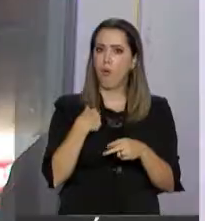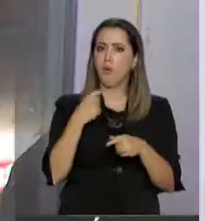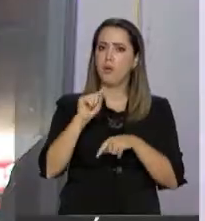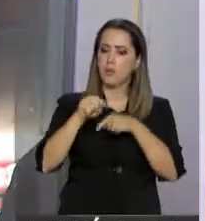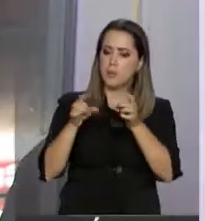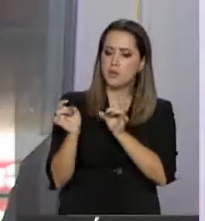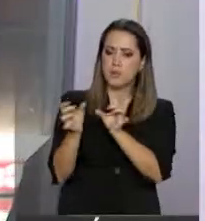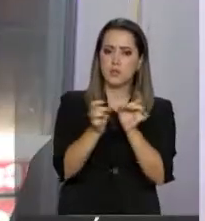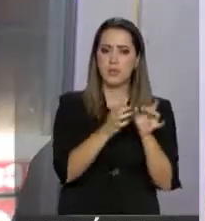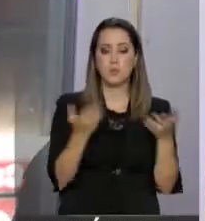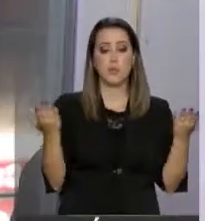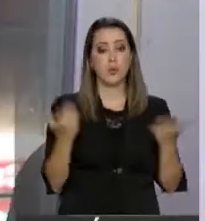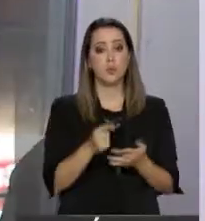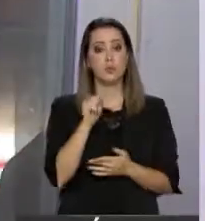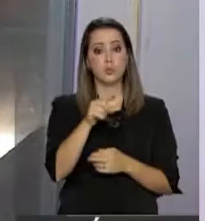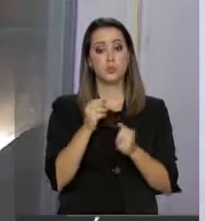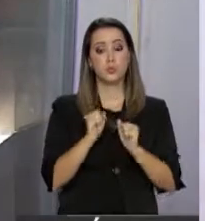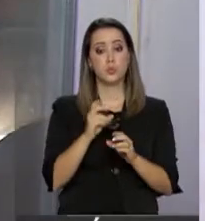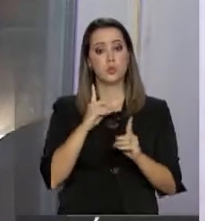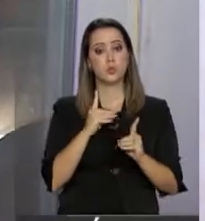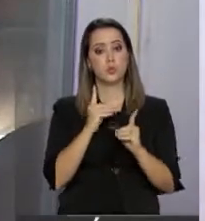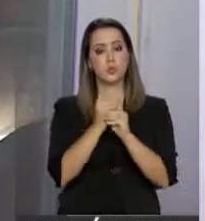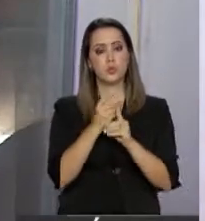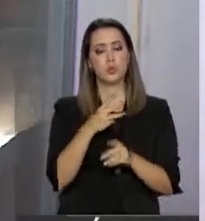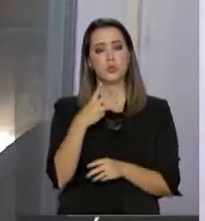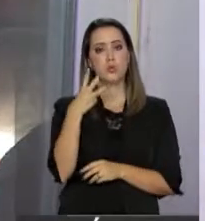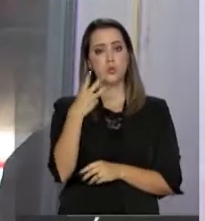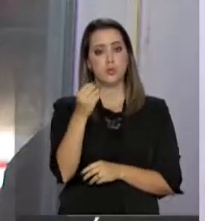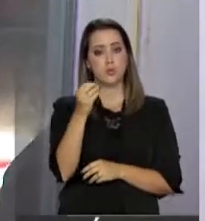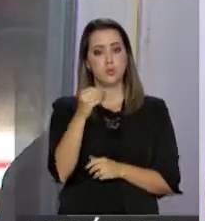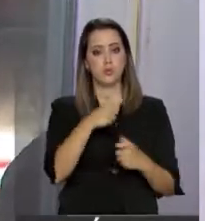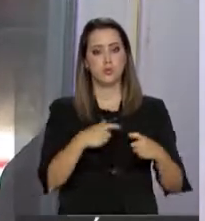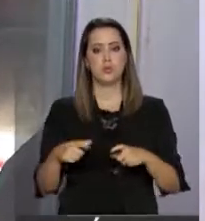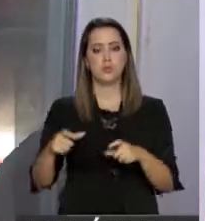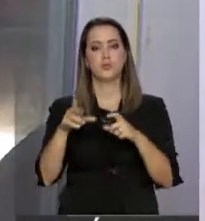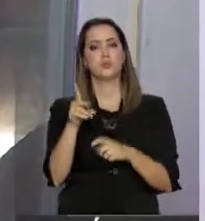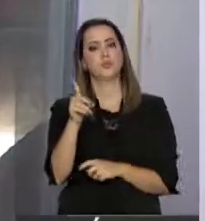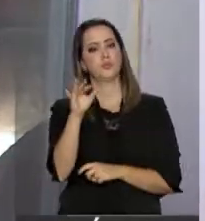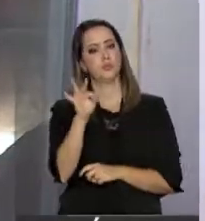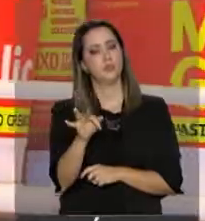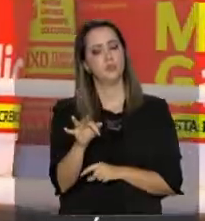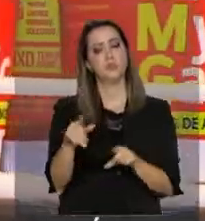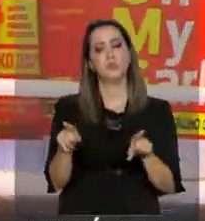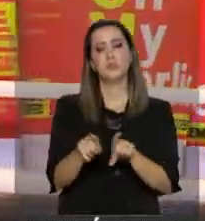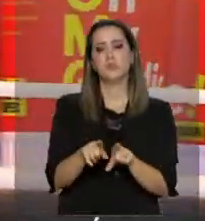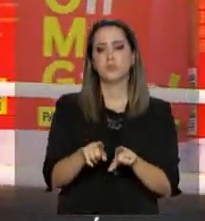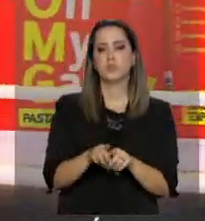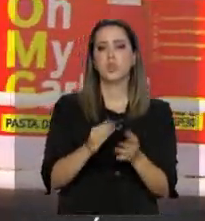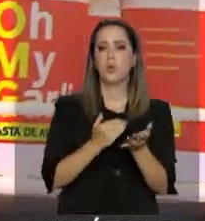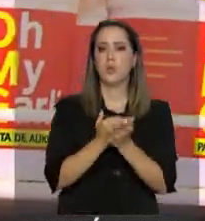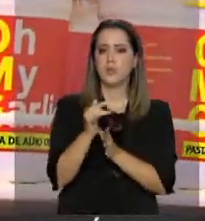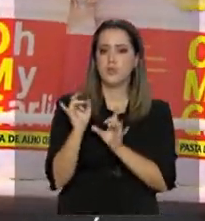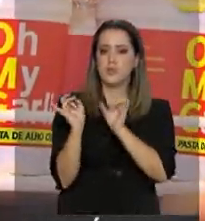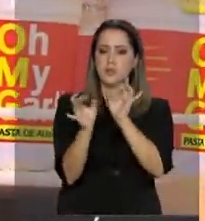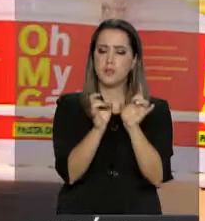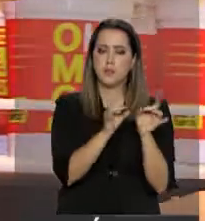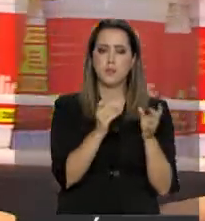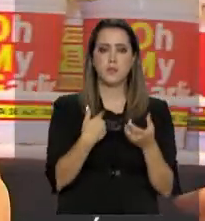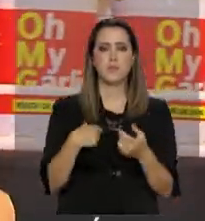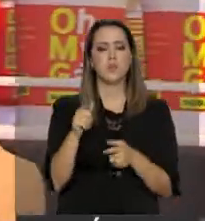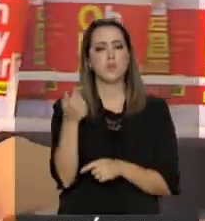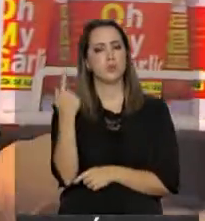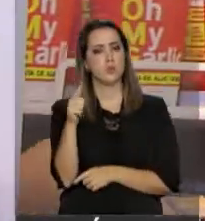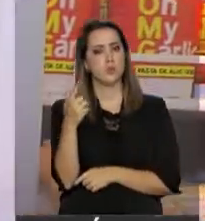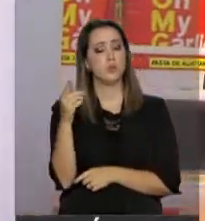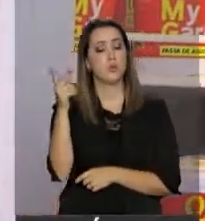la hoje o produto pode ser encontrado em trezentos estabelecimentos no distrito federal e começa a ser vendido em estados como goiás